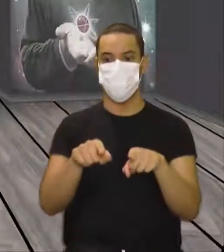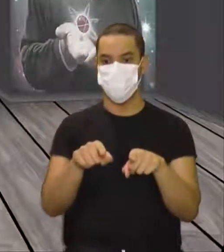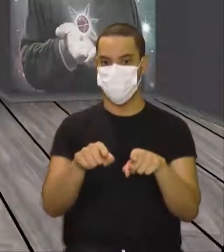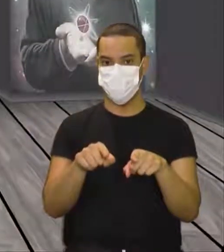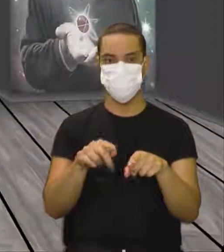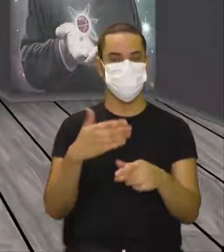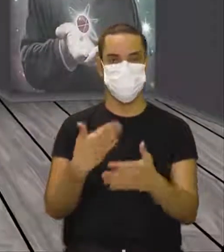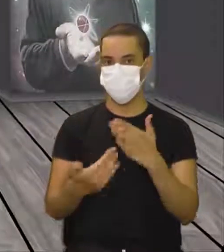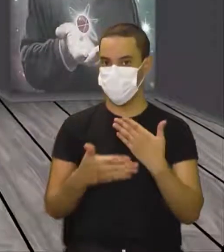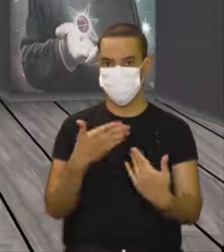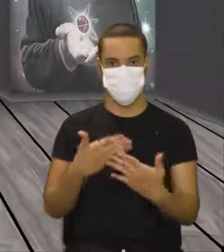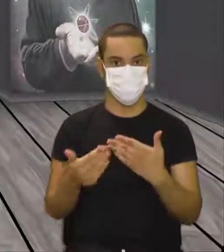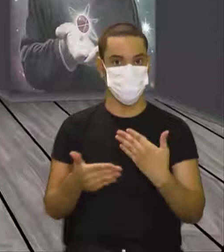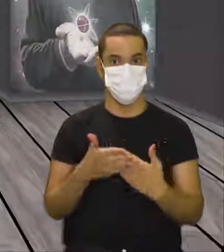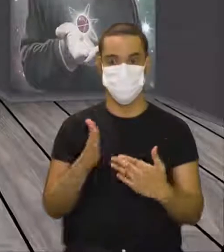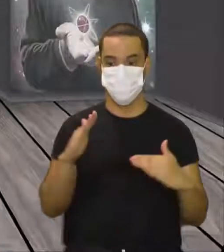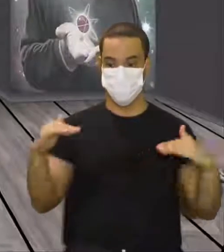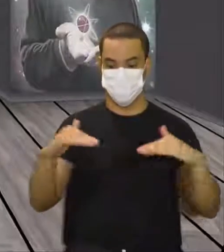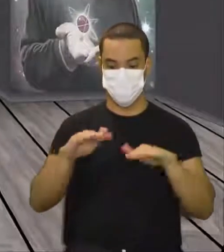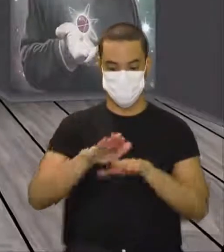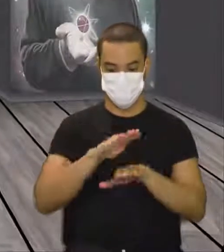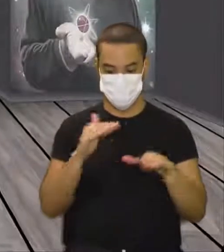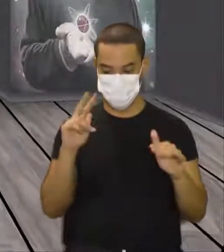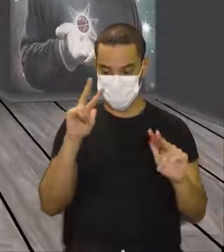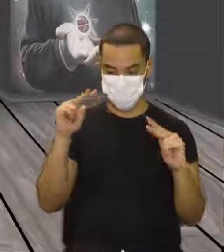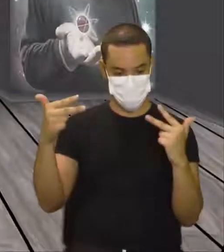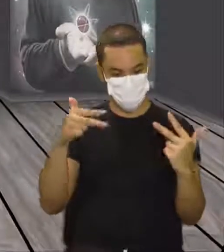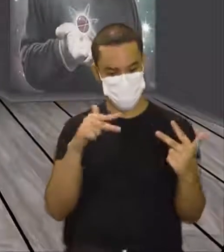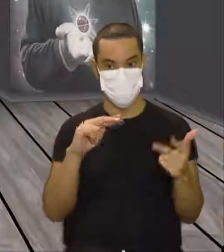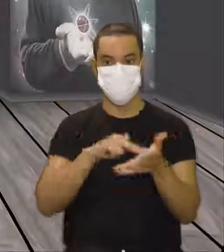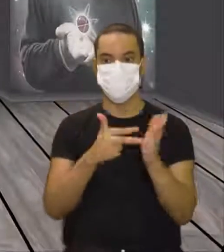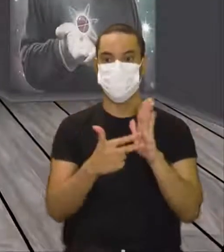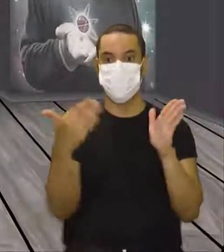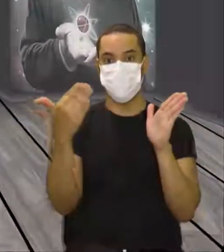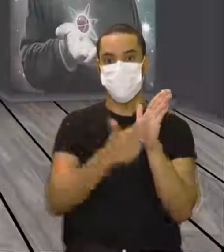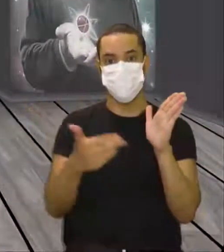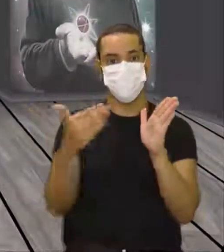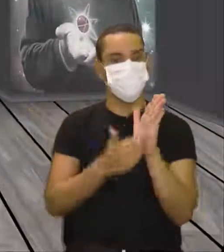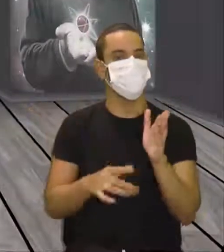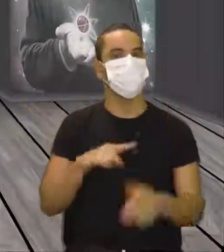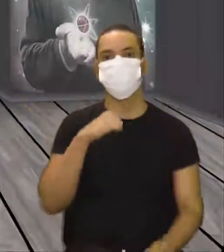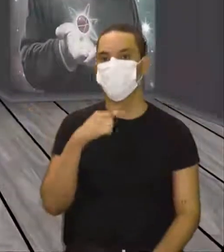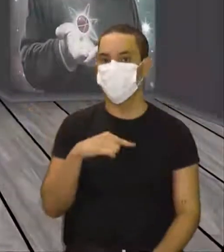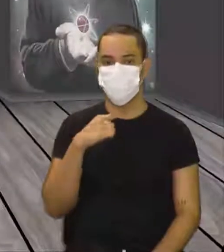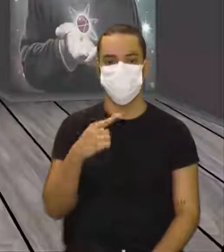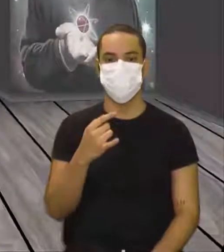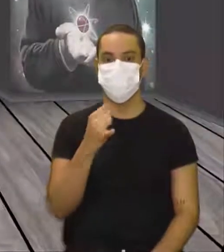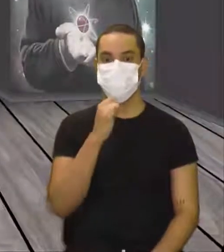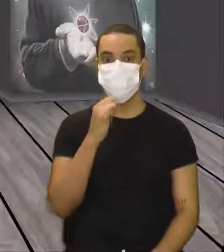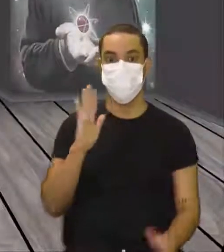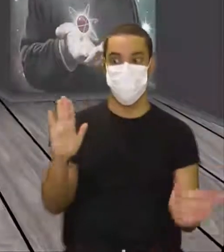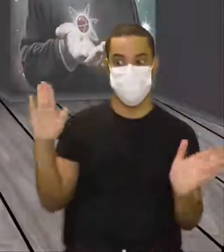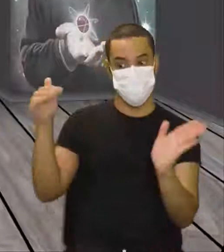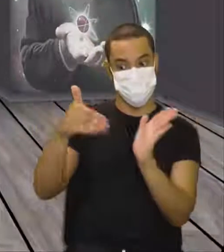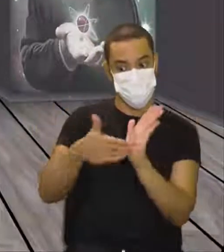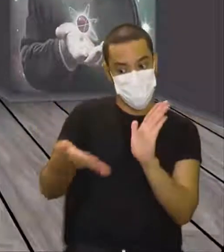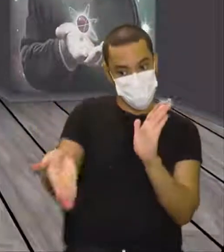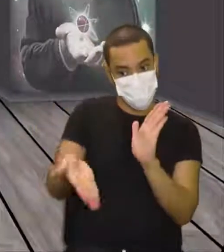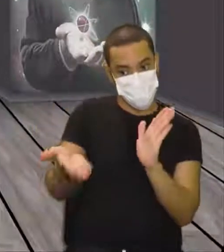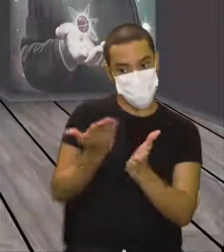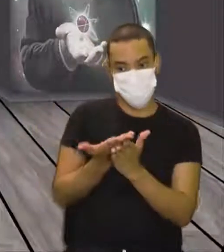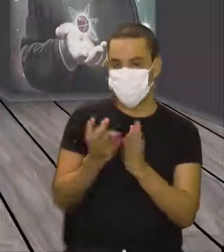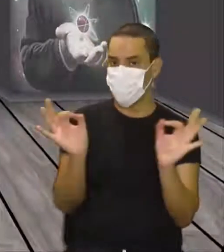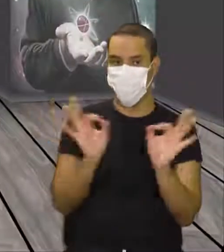luz, independente da direção que você olha, vai ser limite. Não dá para passar, vamos dizer assim, até hoje ainda não.